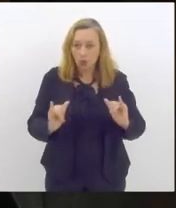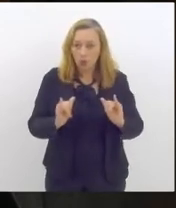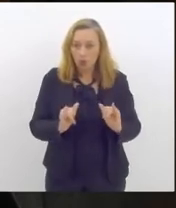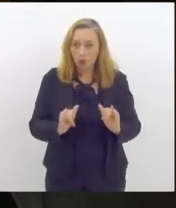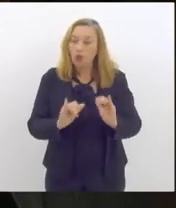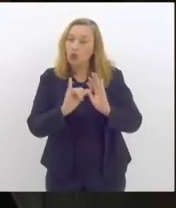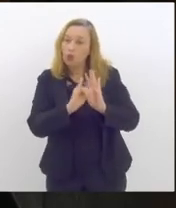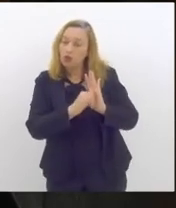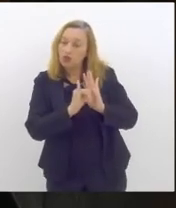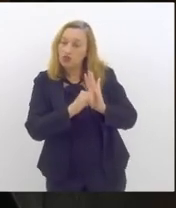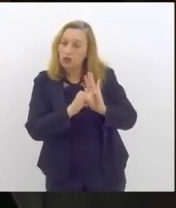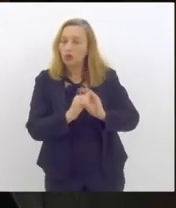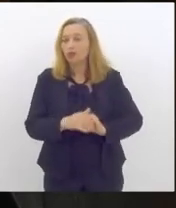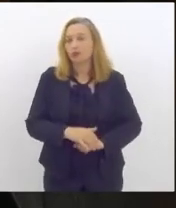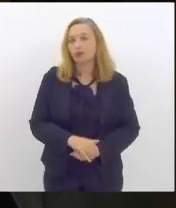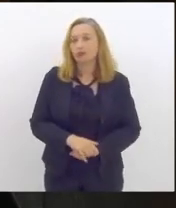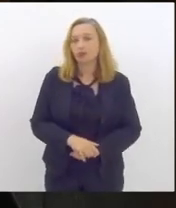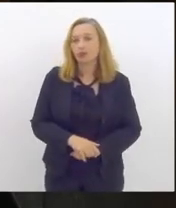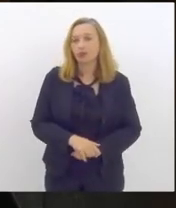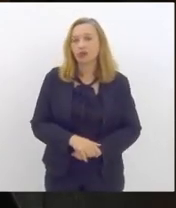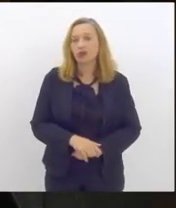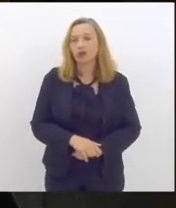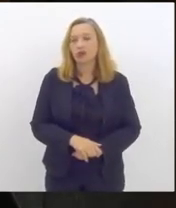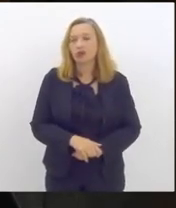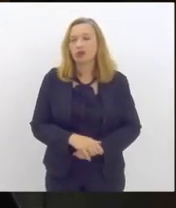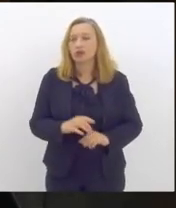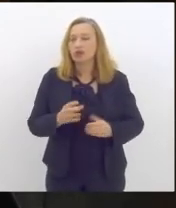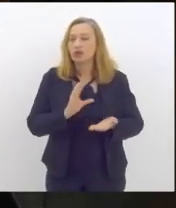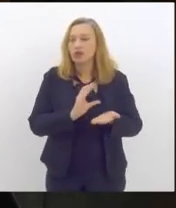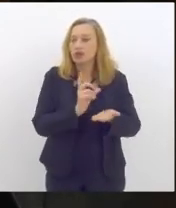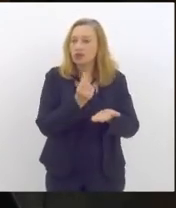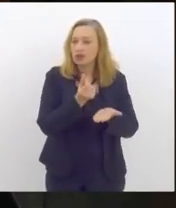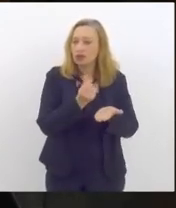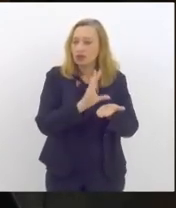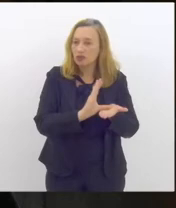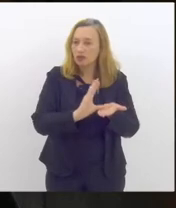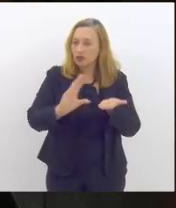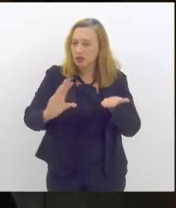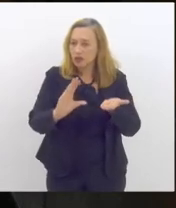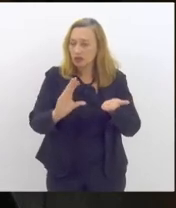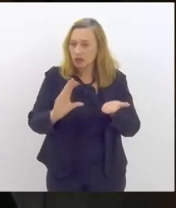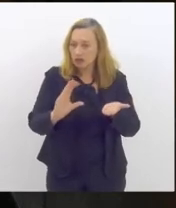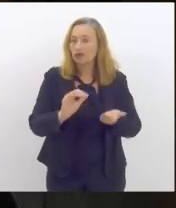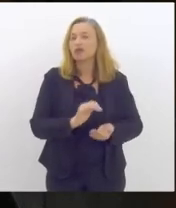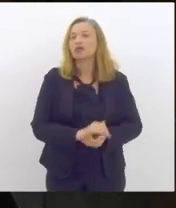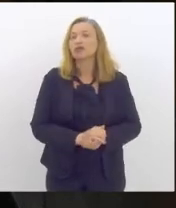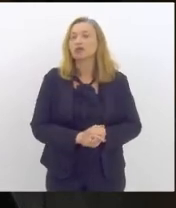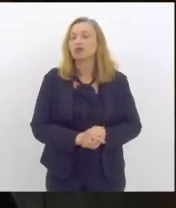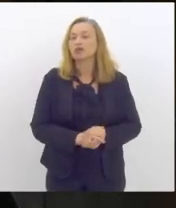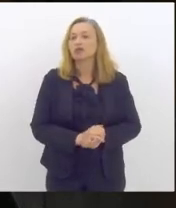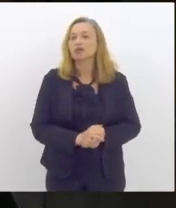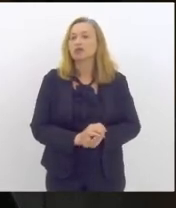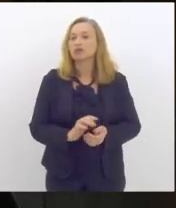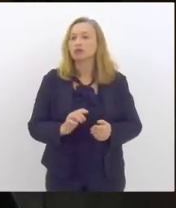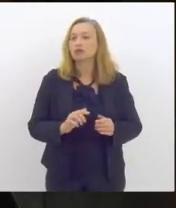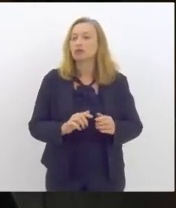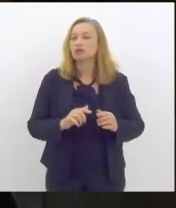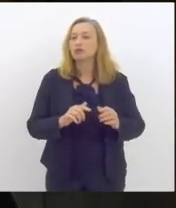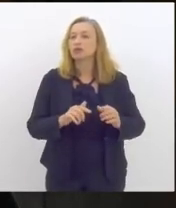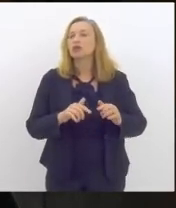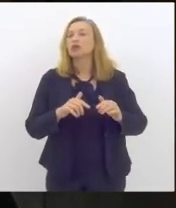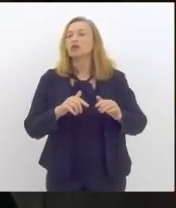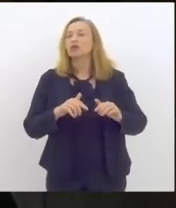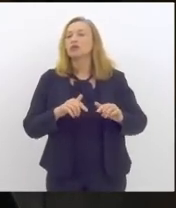um edital com repasses para subsidiar o funcionamento dos